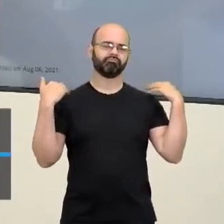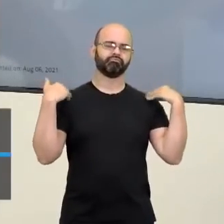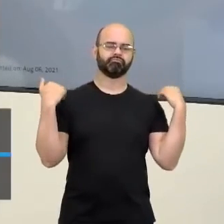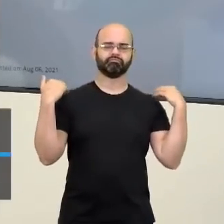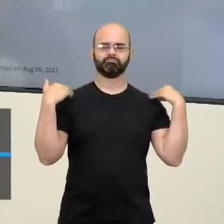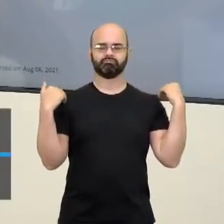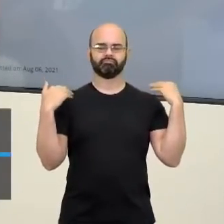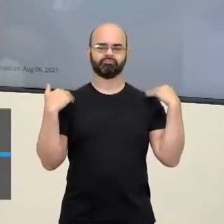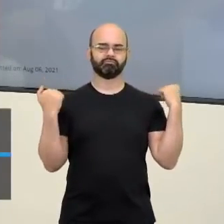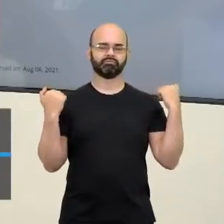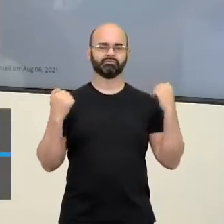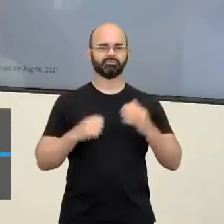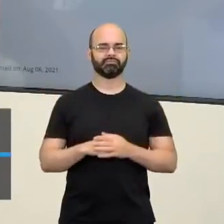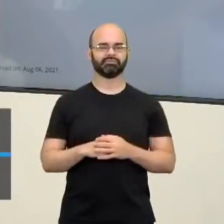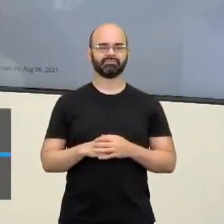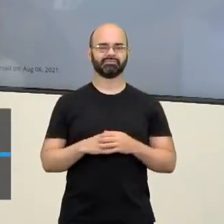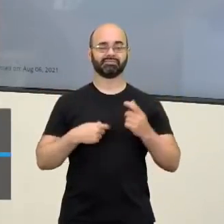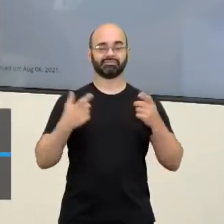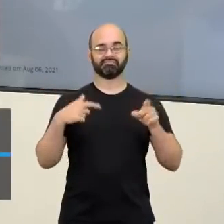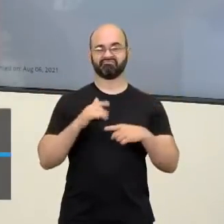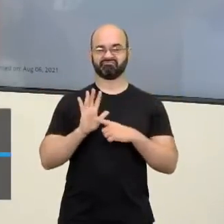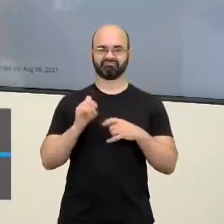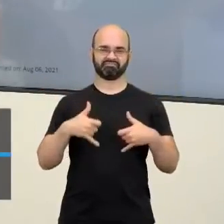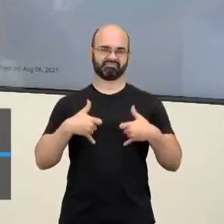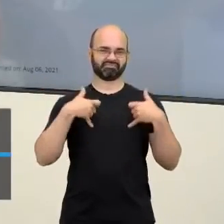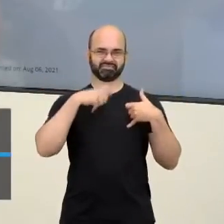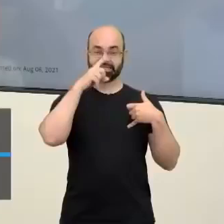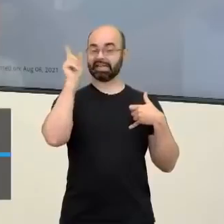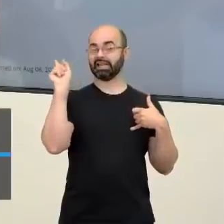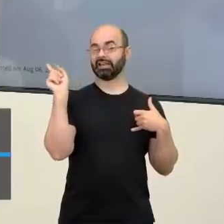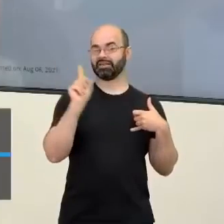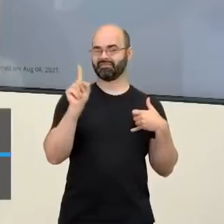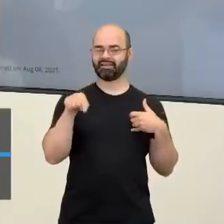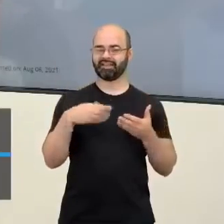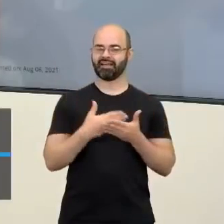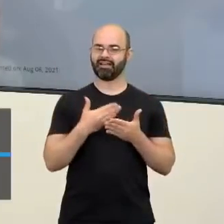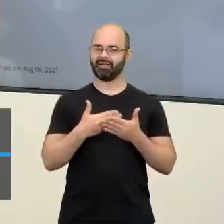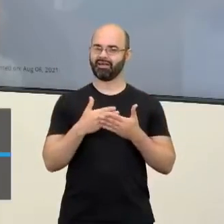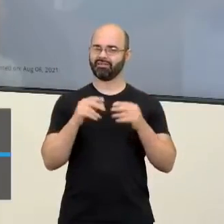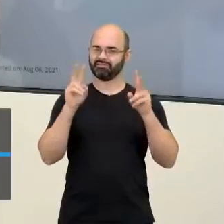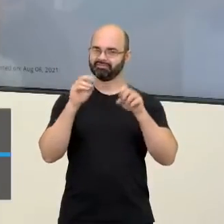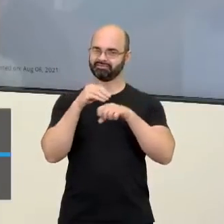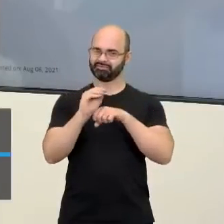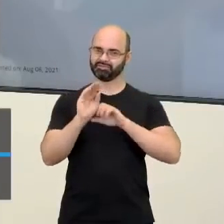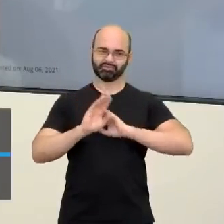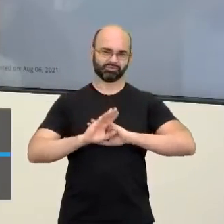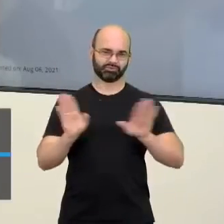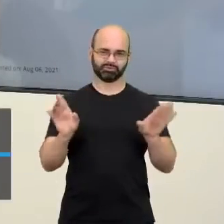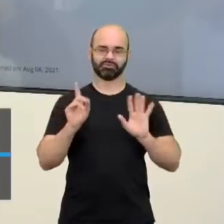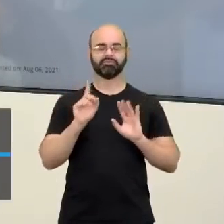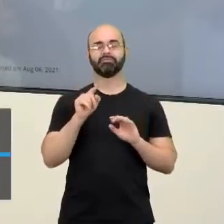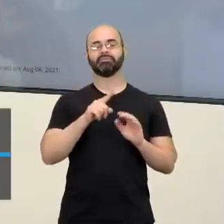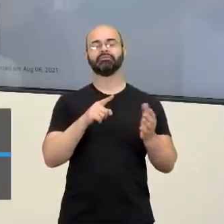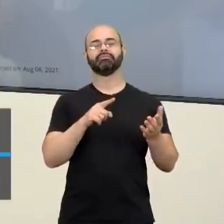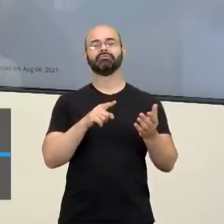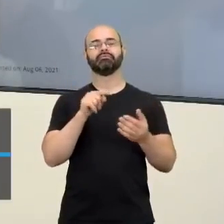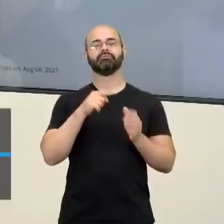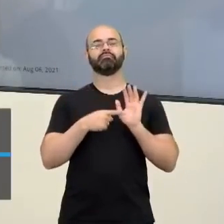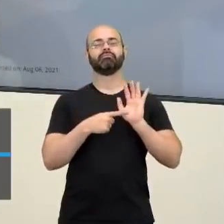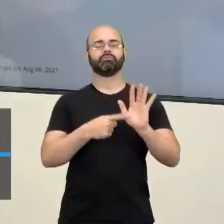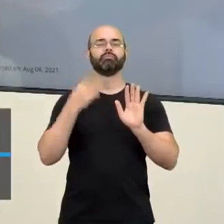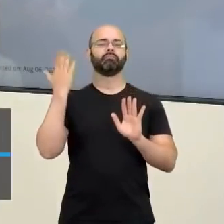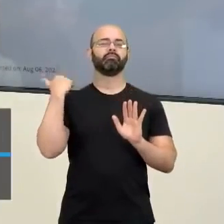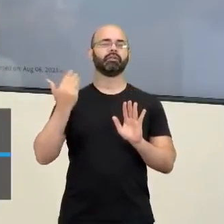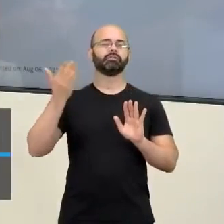não tô ostentando, tá, gente, é o tema da aula, mas aí tinha ali, muitos deles estão no passado. O passado a gente